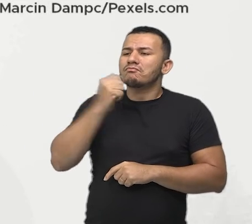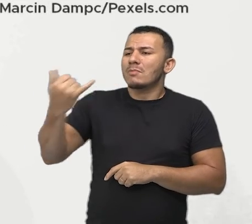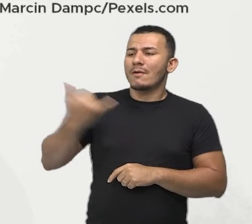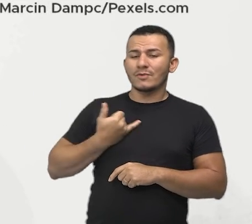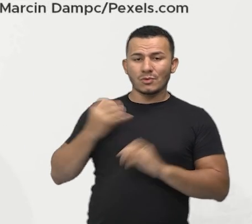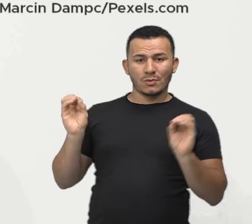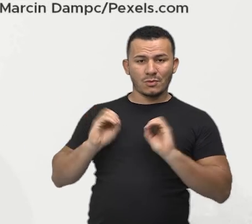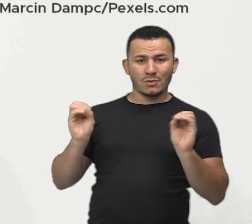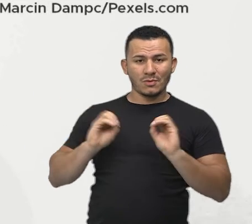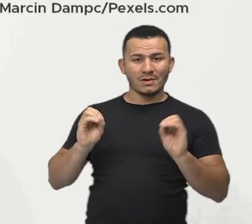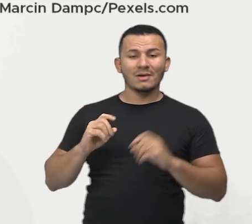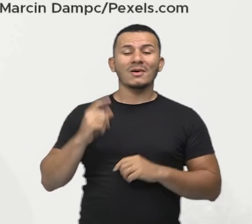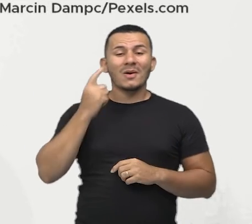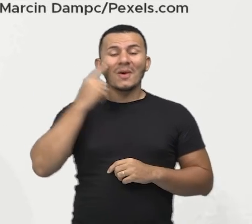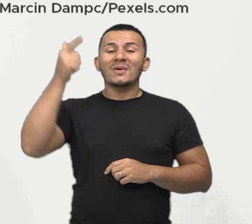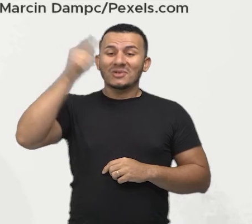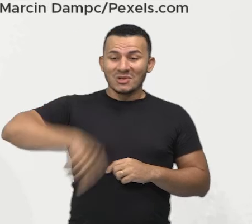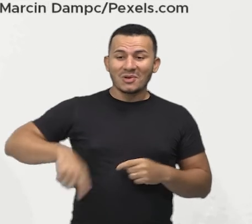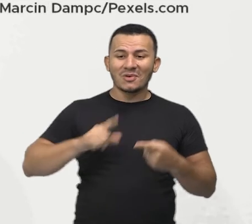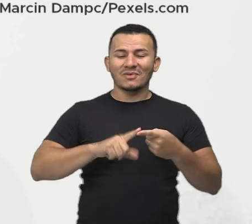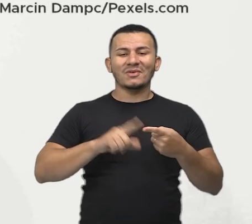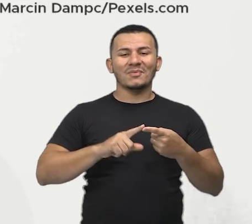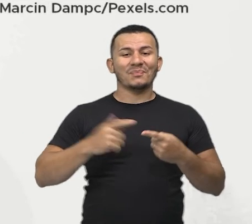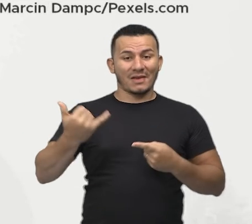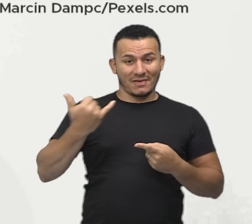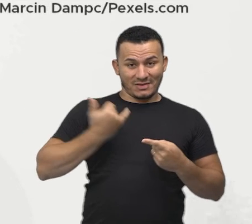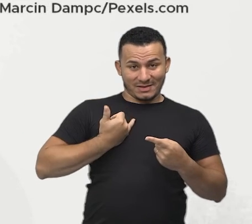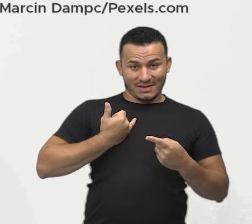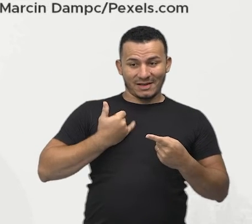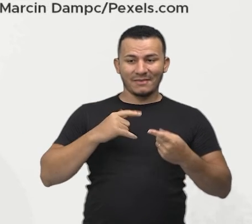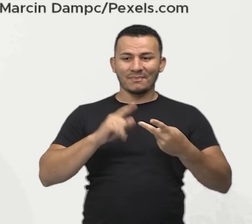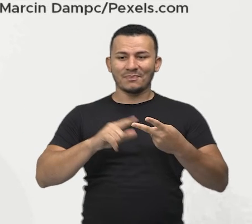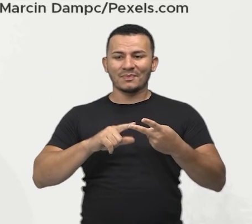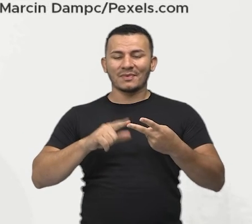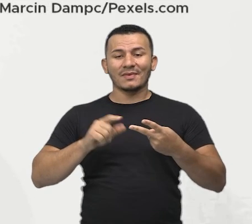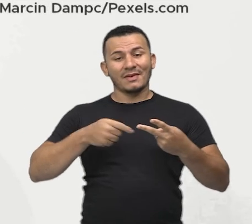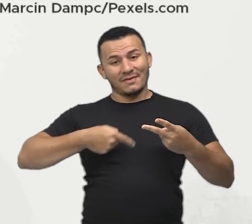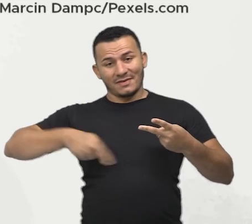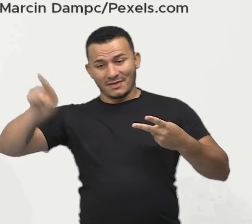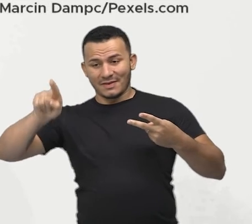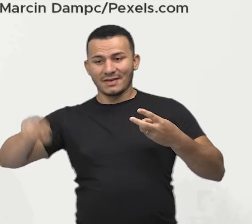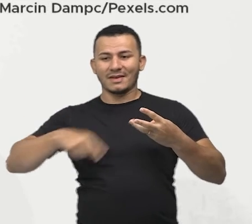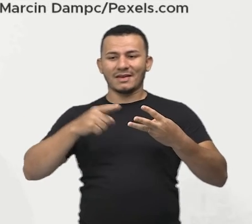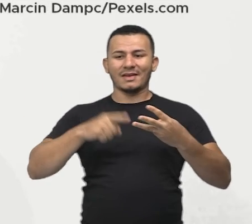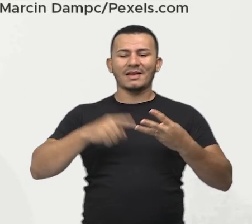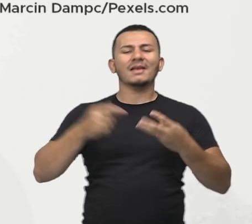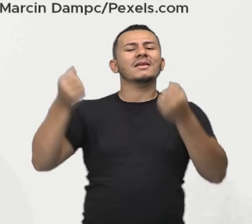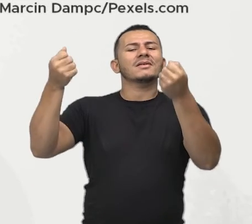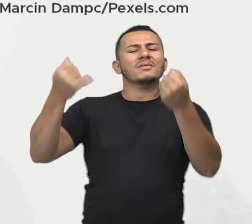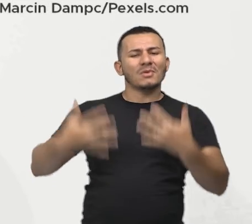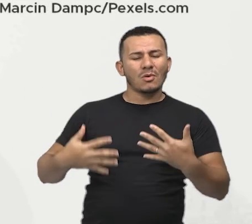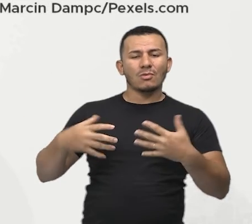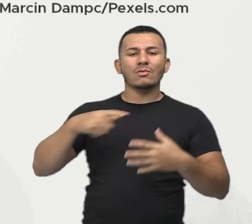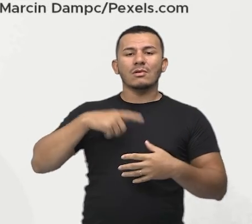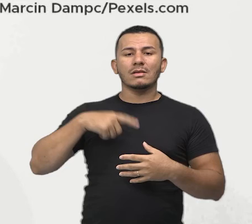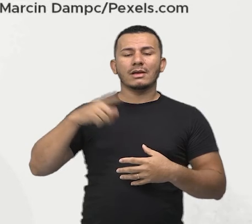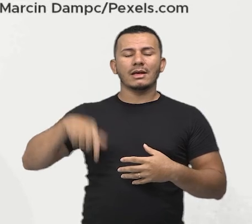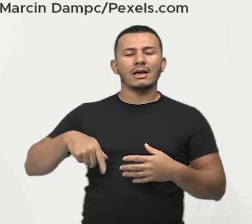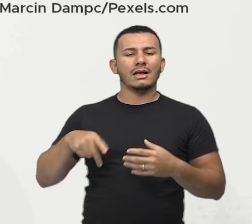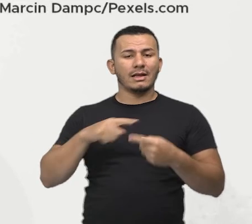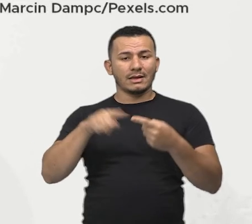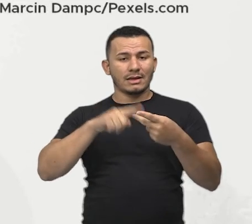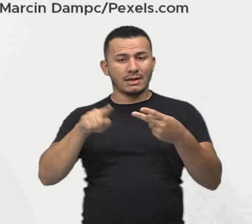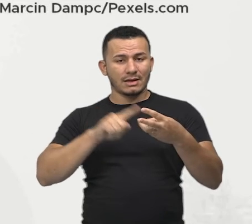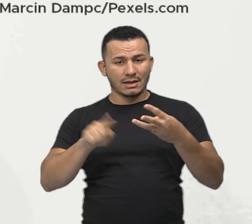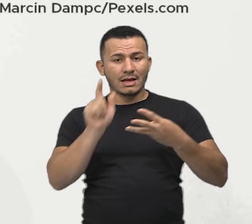dia. Mais uma vez, verbo dizer, verbo ir e o verbo especificar, especificou. Observem,